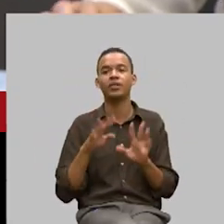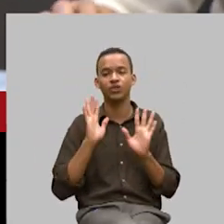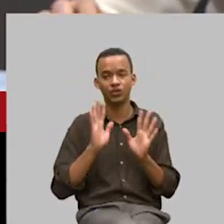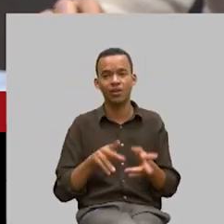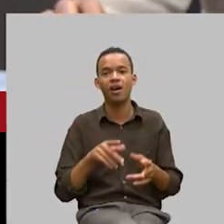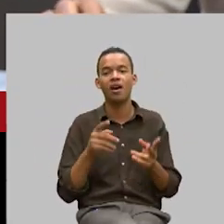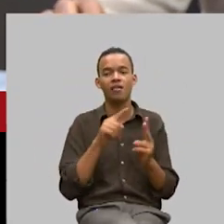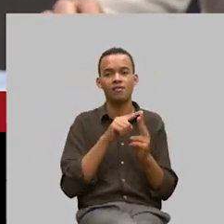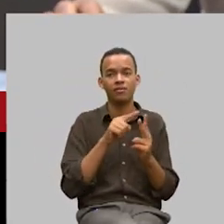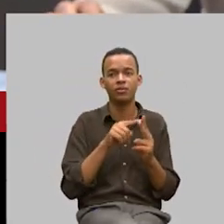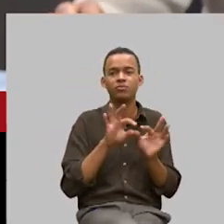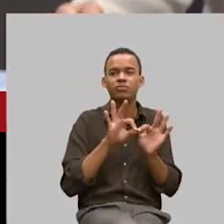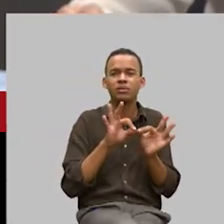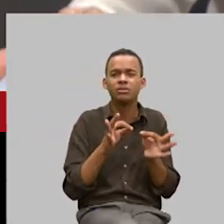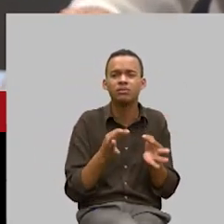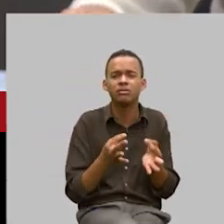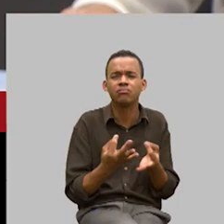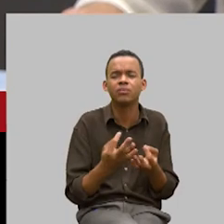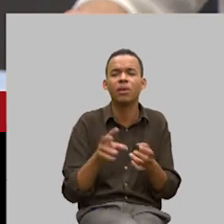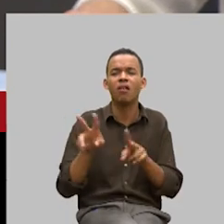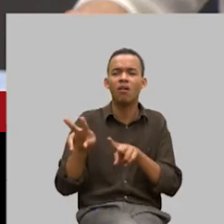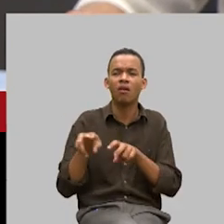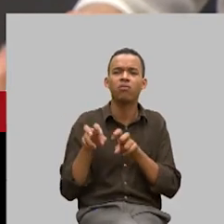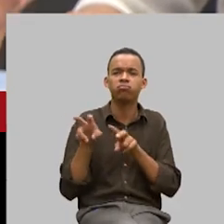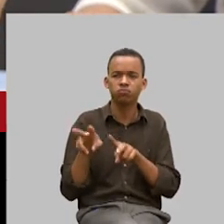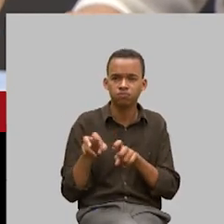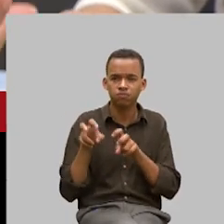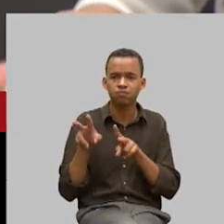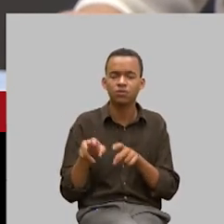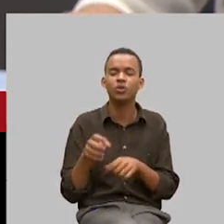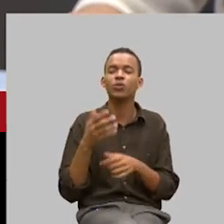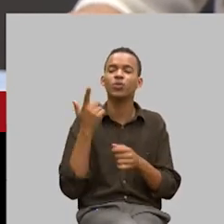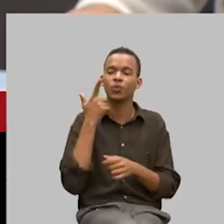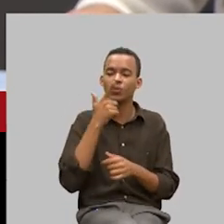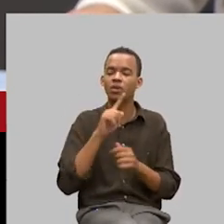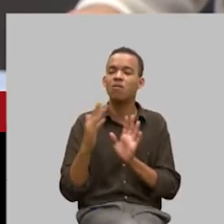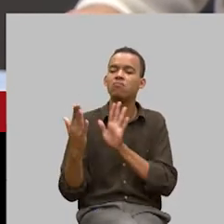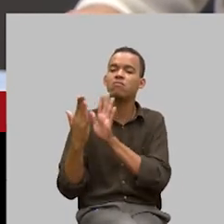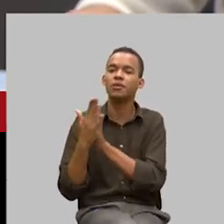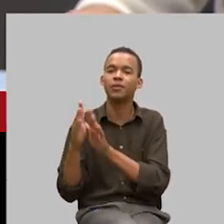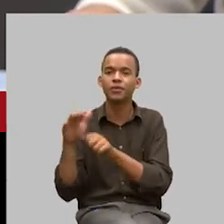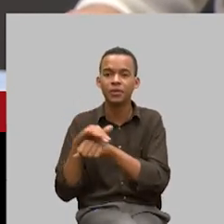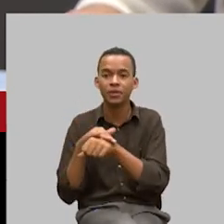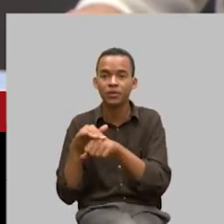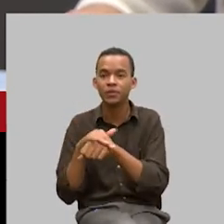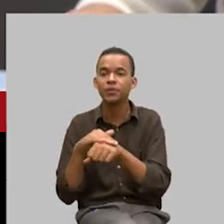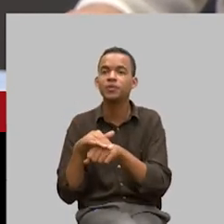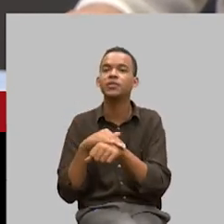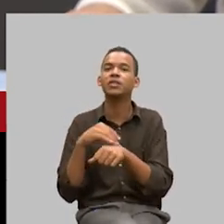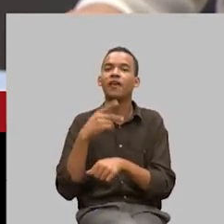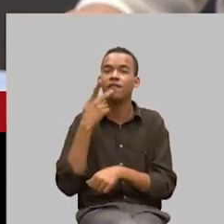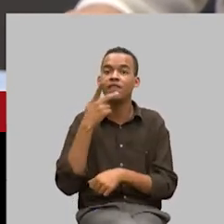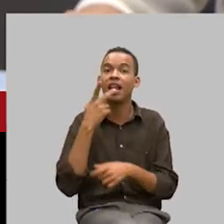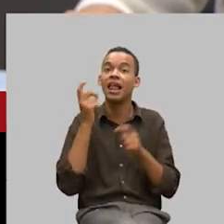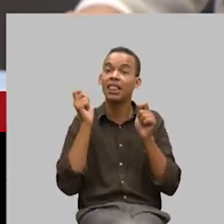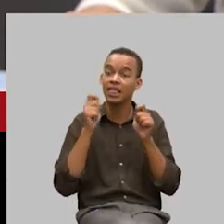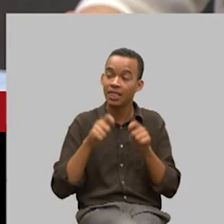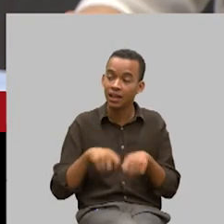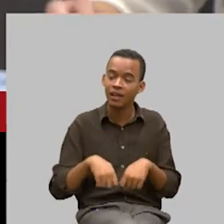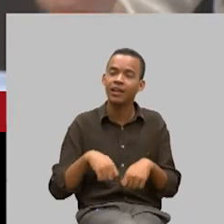em prática então agradeço demais a representação lá né desses Dois agricultores eh